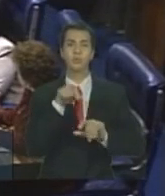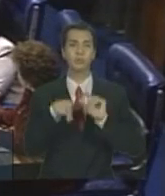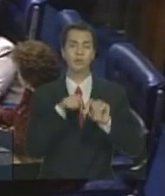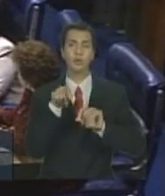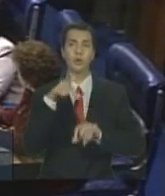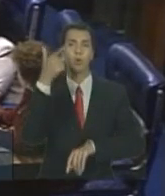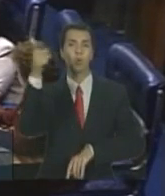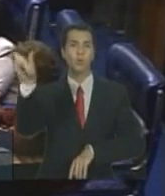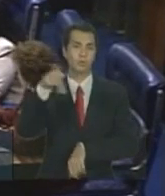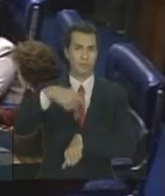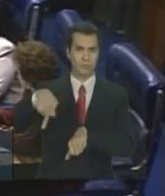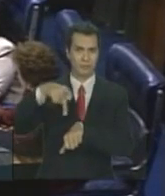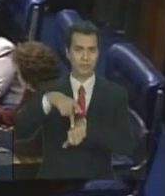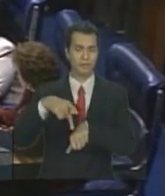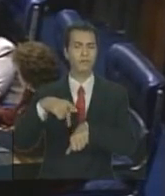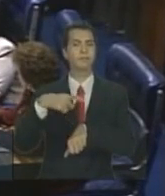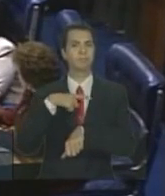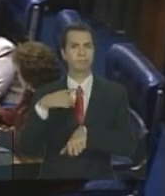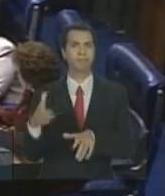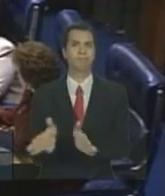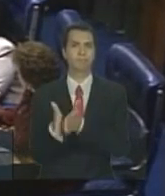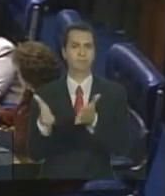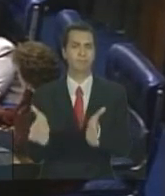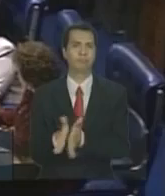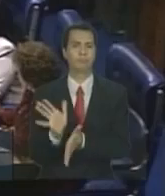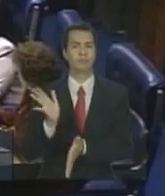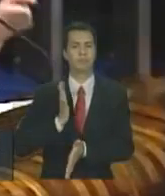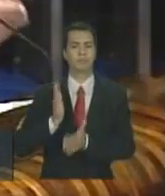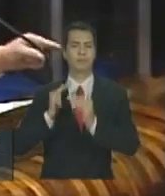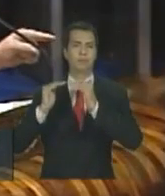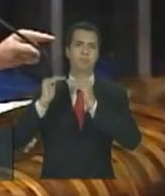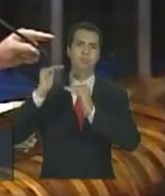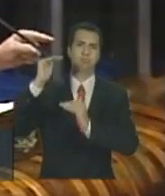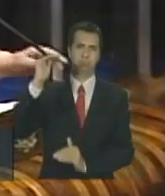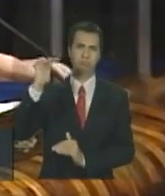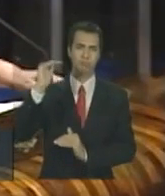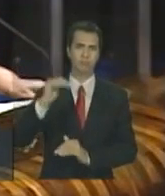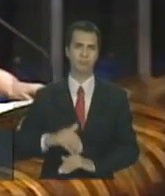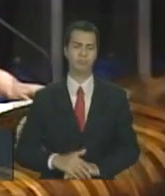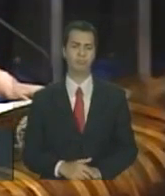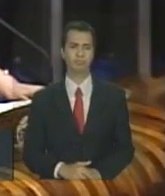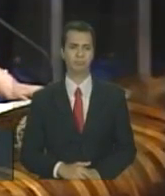desigualdade, seja dentro dos desenvolvidos, seja dentro dos emergentes.